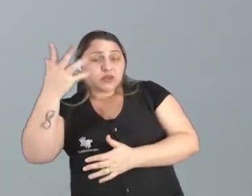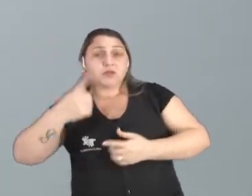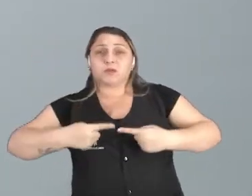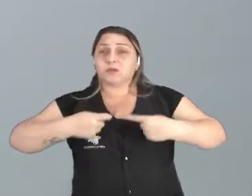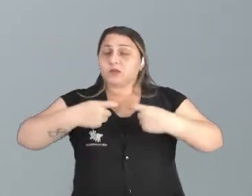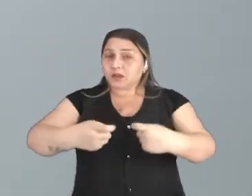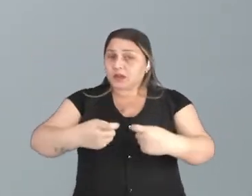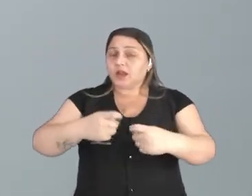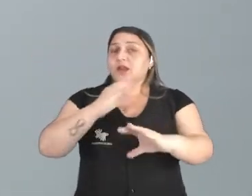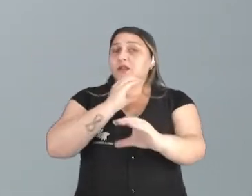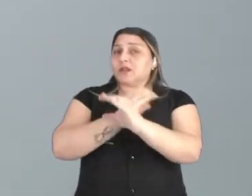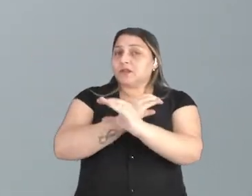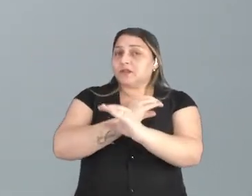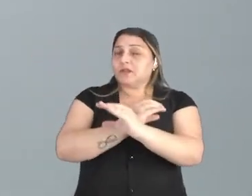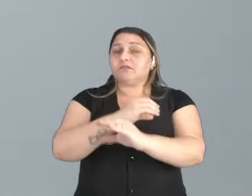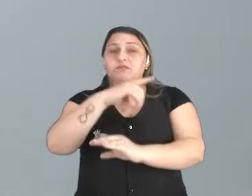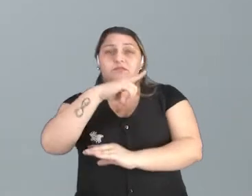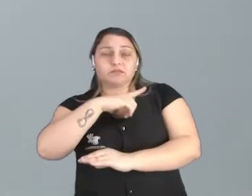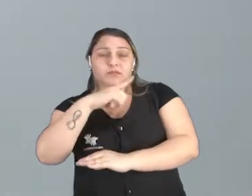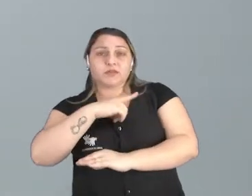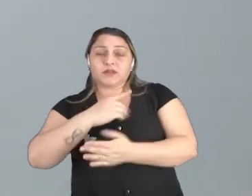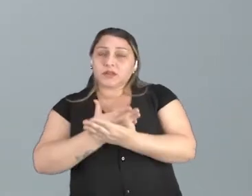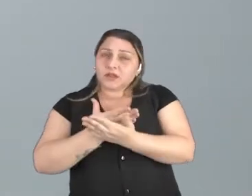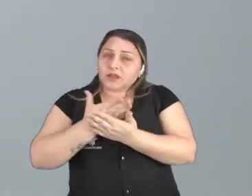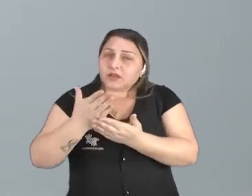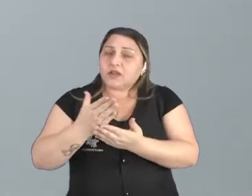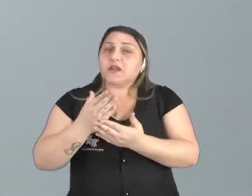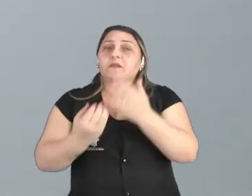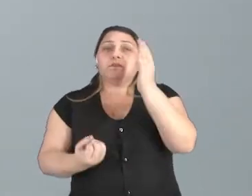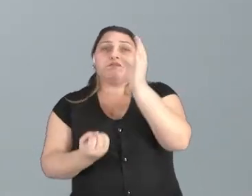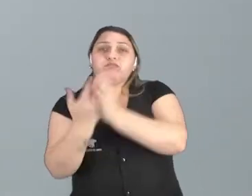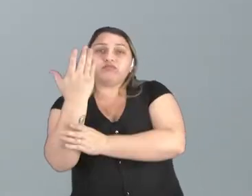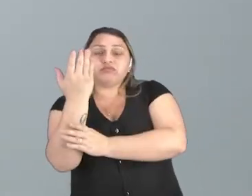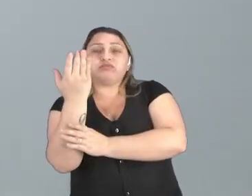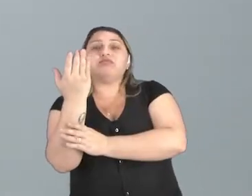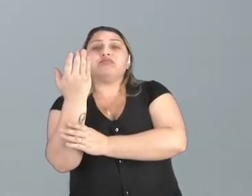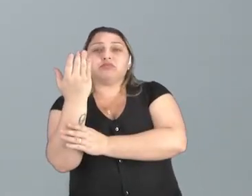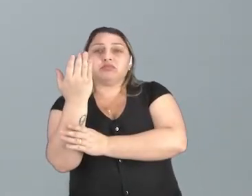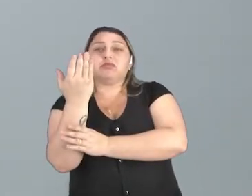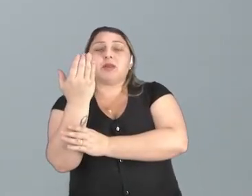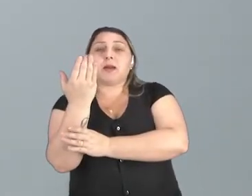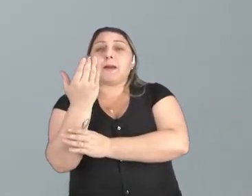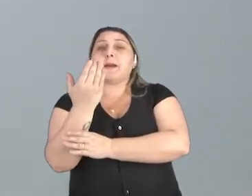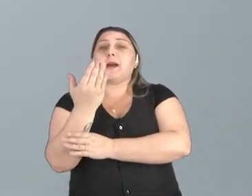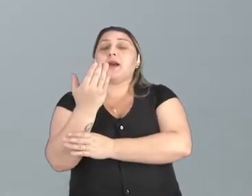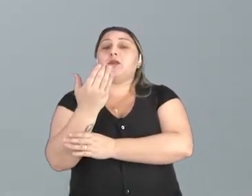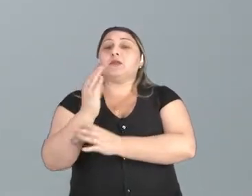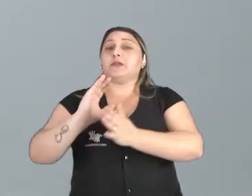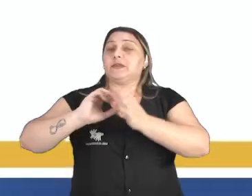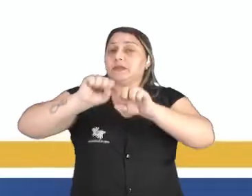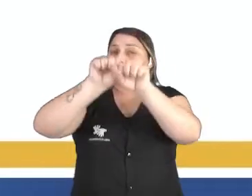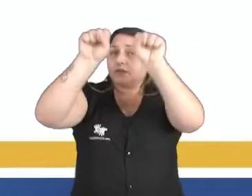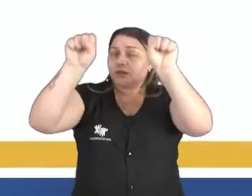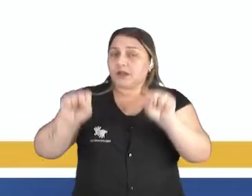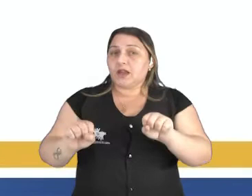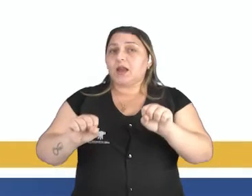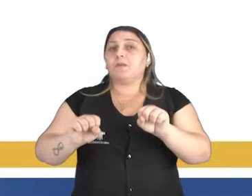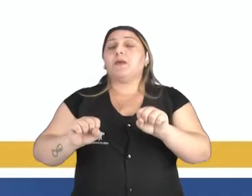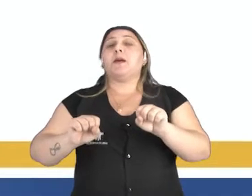guerra civil, né? Então se tem a iniciativa de criar uma solução que seria o sistema parlamentarista, né?